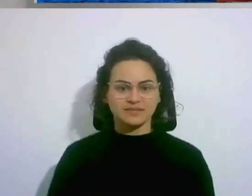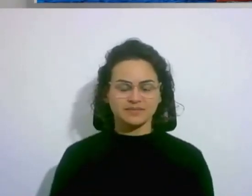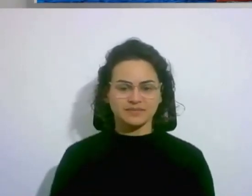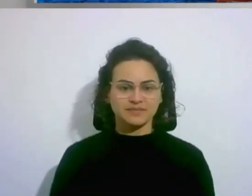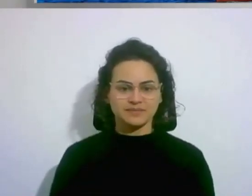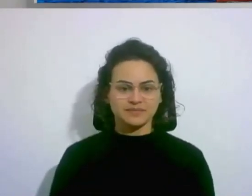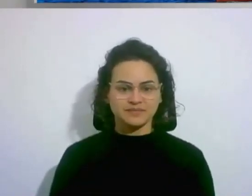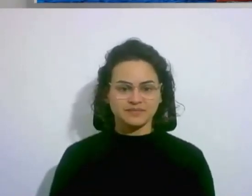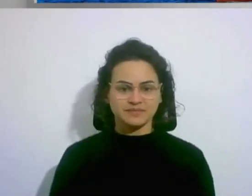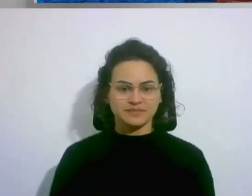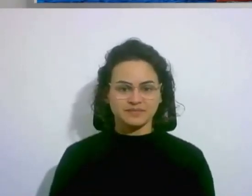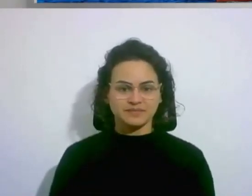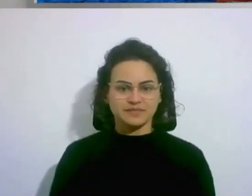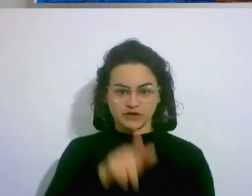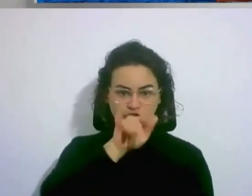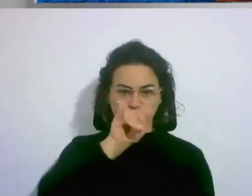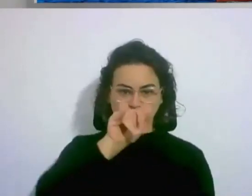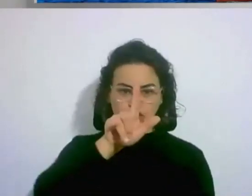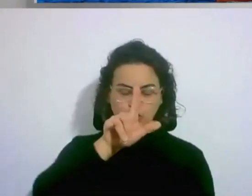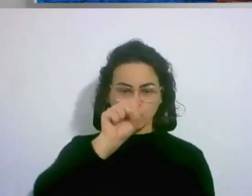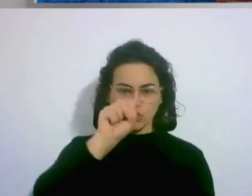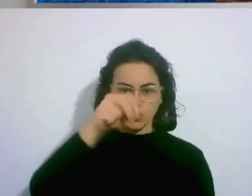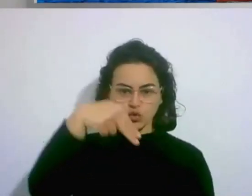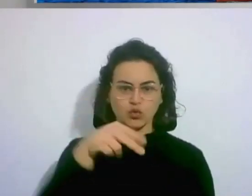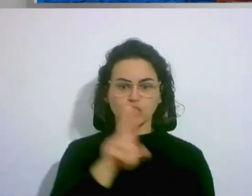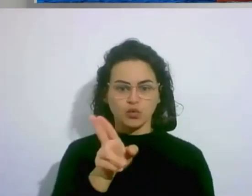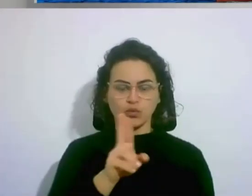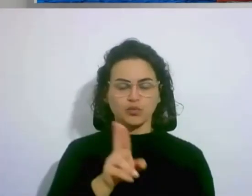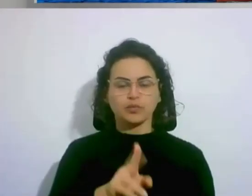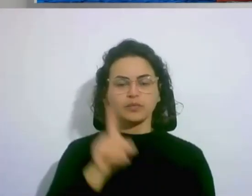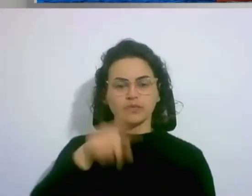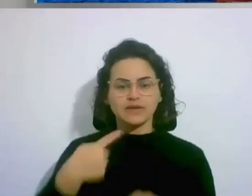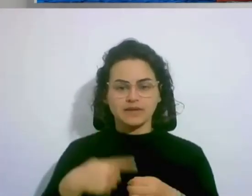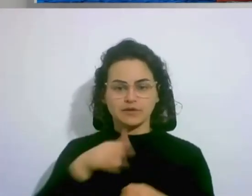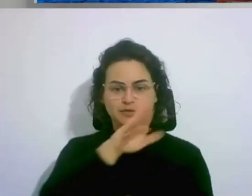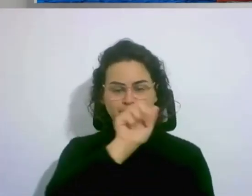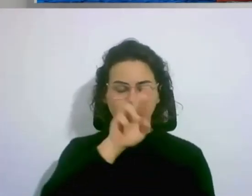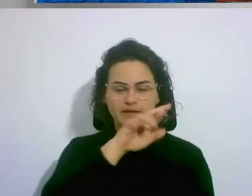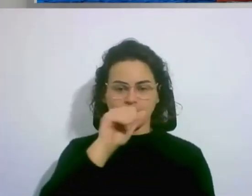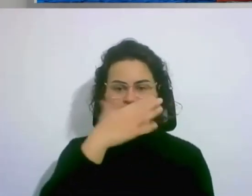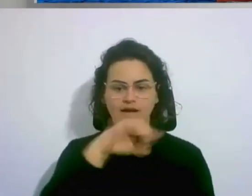com... Gilson José Santos, Rotary Clube de Barracão. Está aí, Gilson? Boa noite.